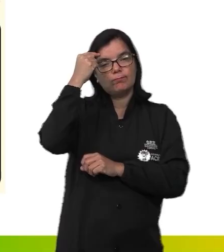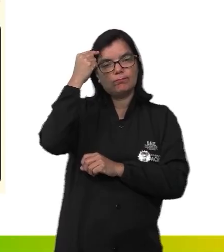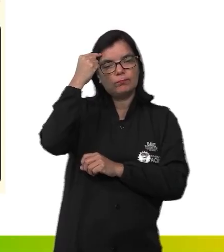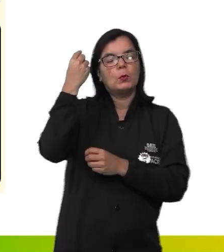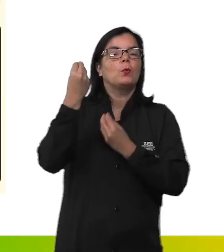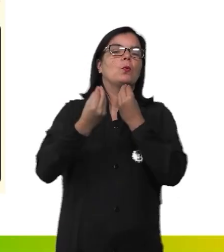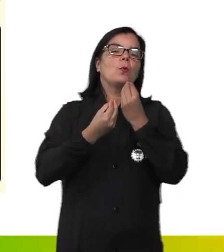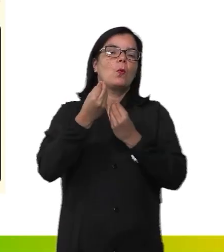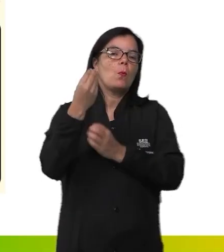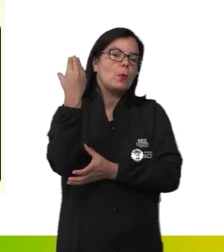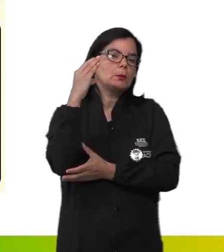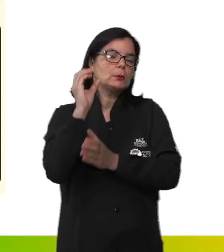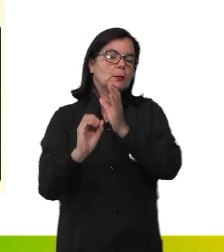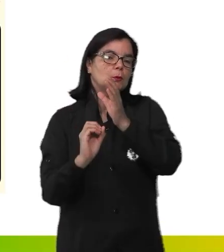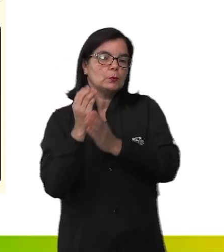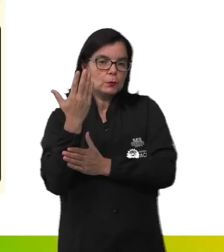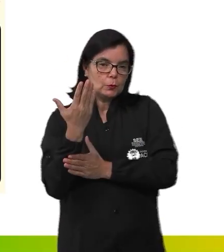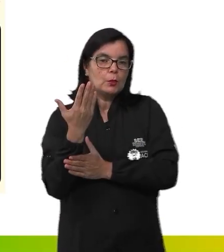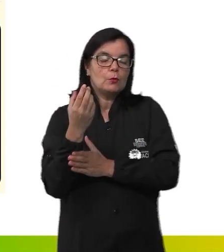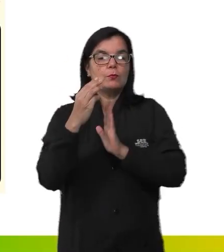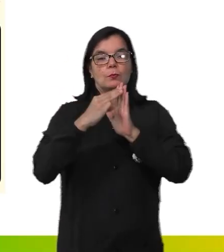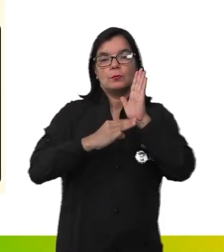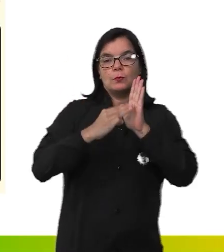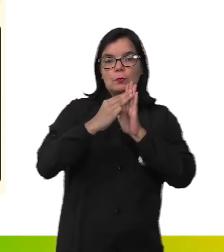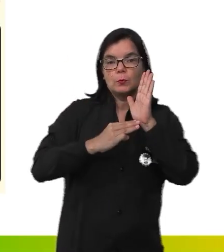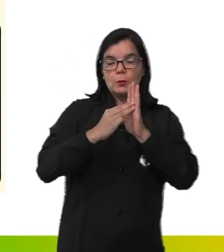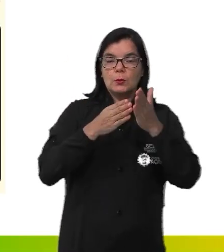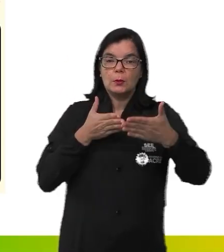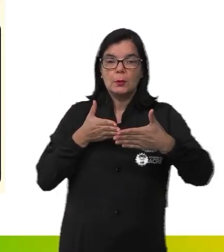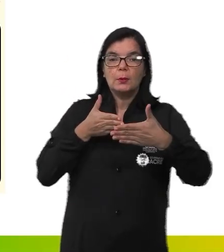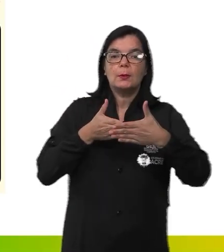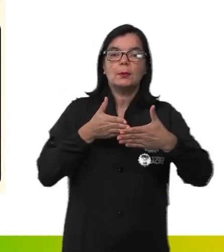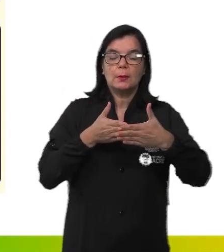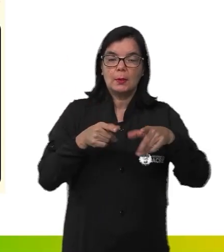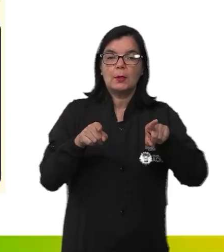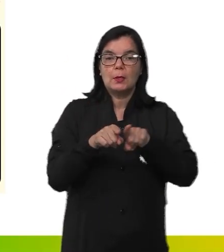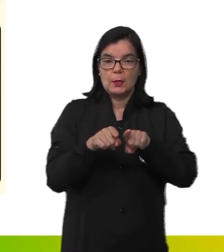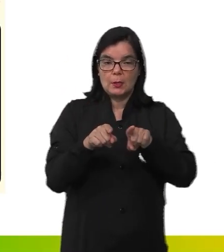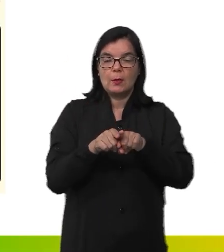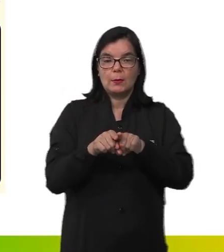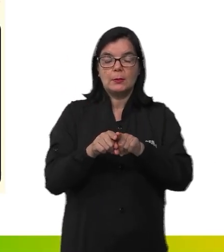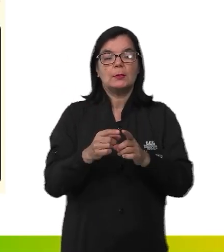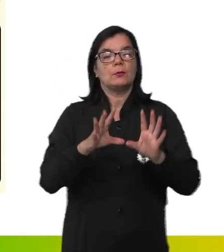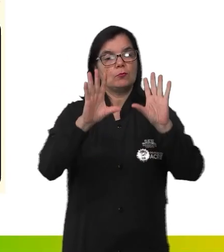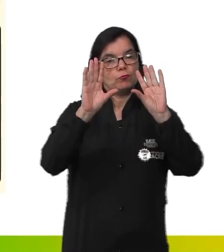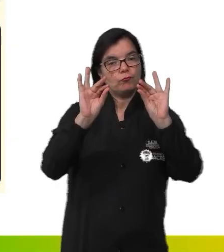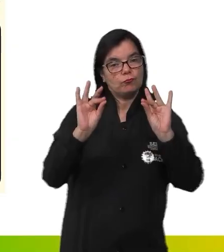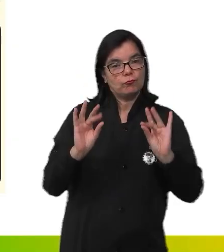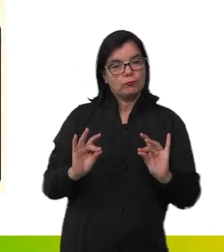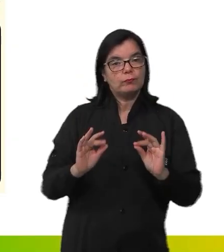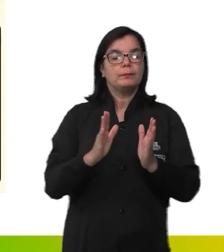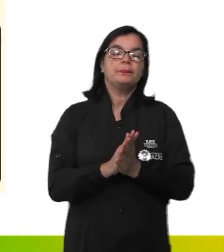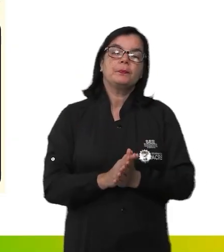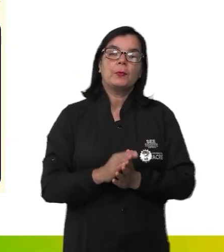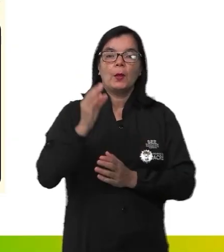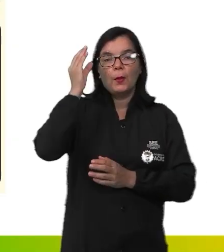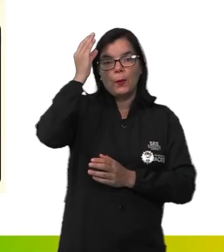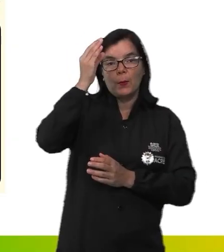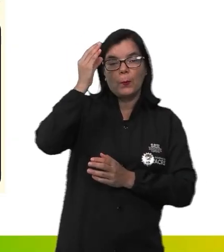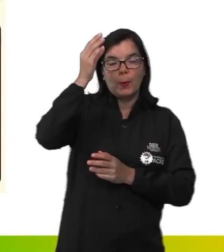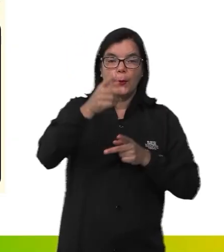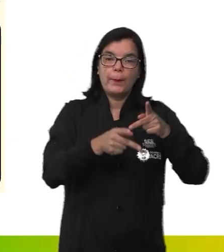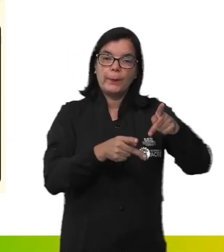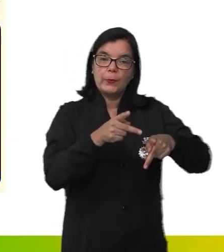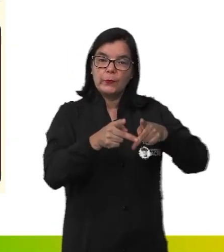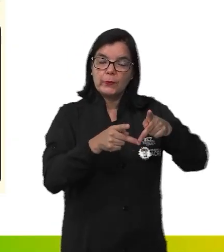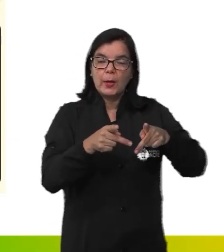sobre como a ciência funciona, seus métodos, seus limites e implicações éticas. E acabamos de ver sobre o conhecimento